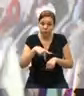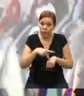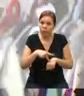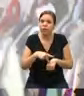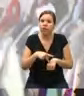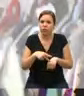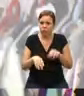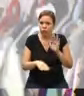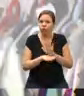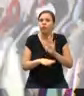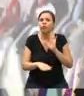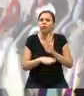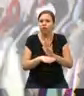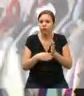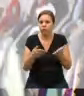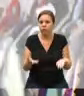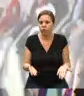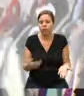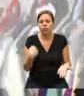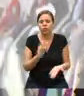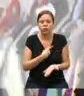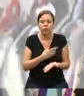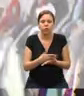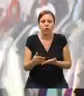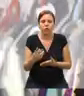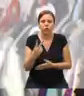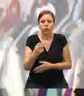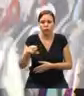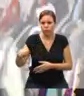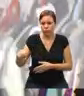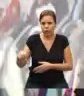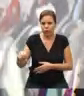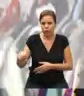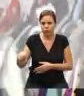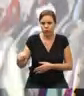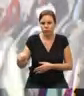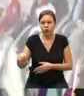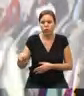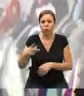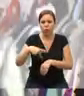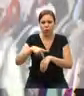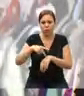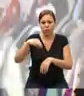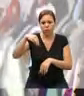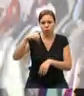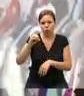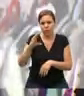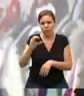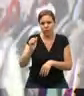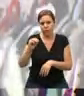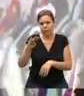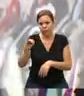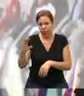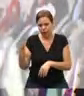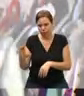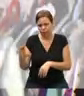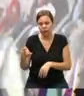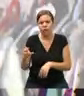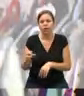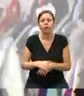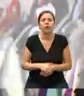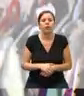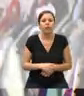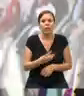que são ajudados. Então, nós começamos em 2009 em Moçambique, né? Com 30 crianças.